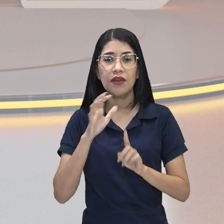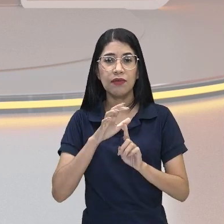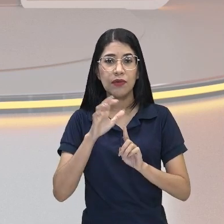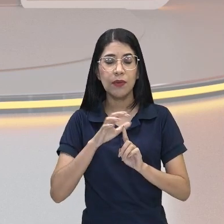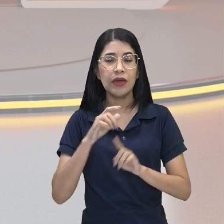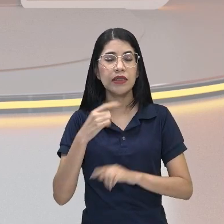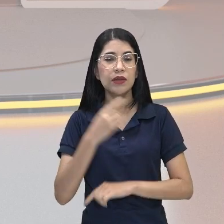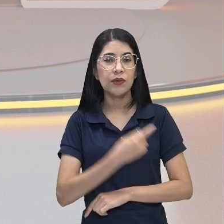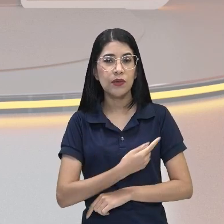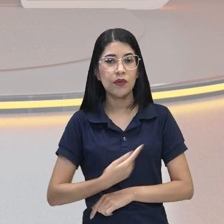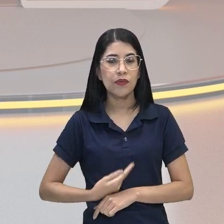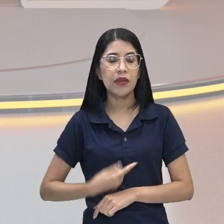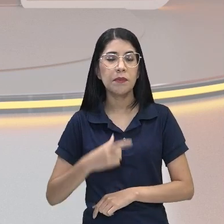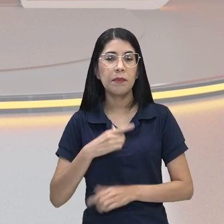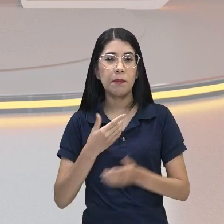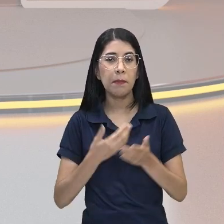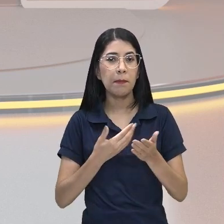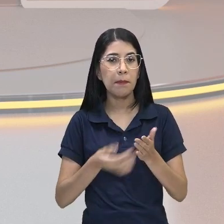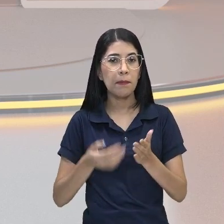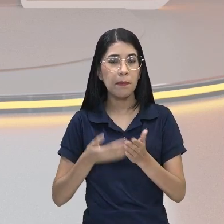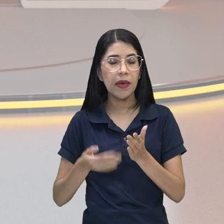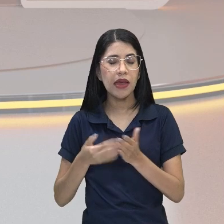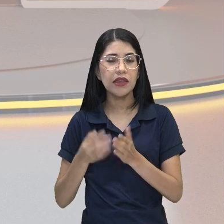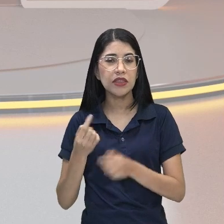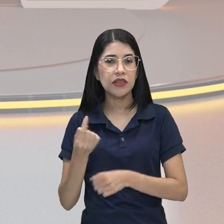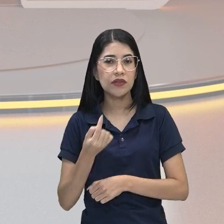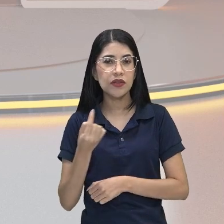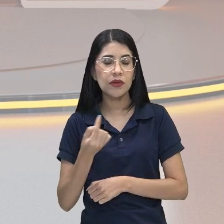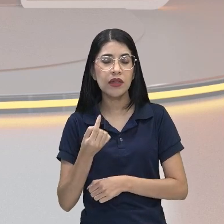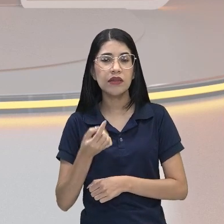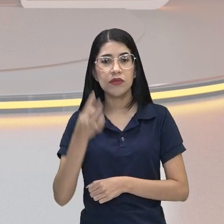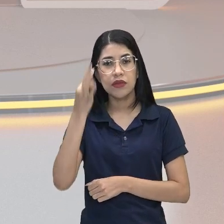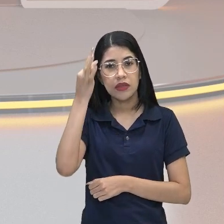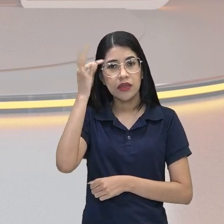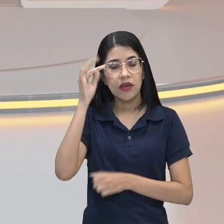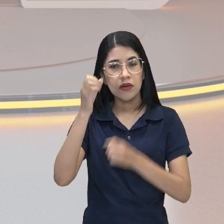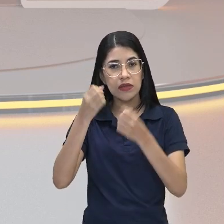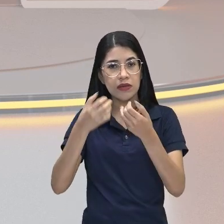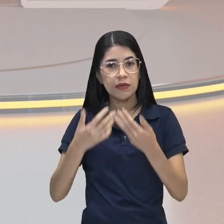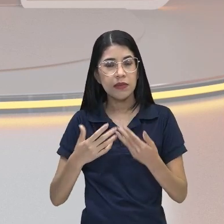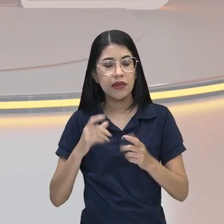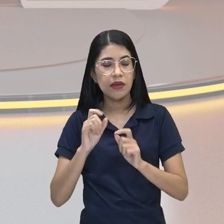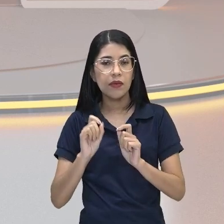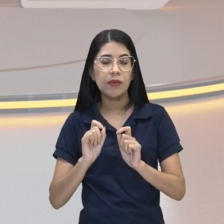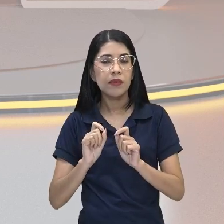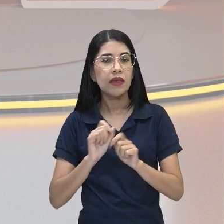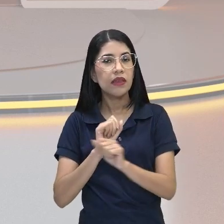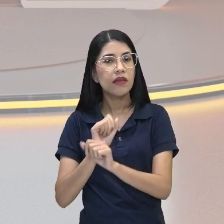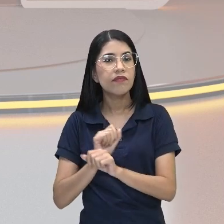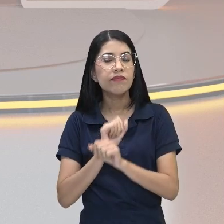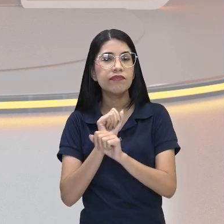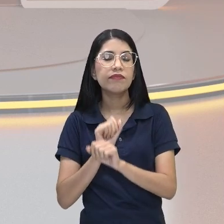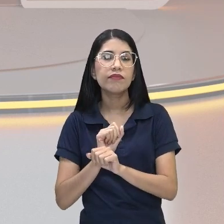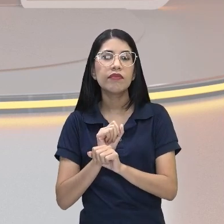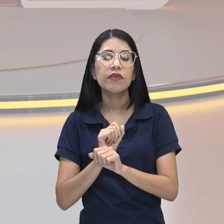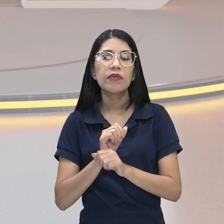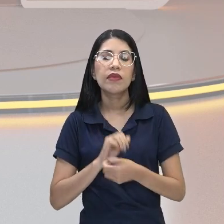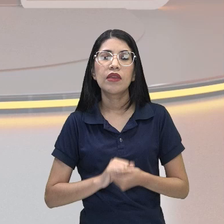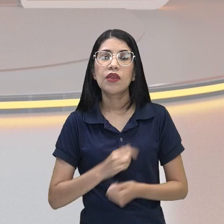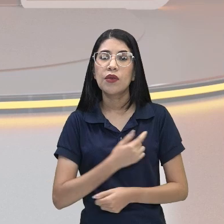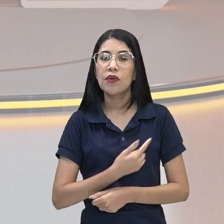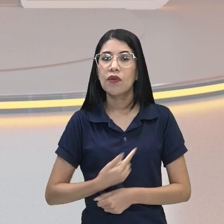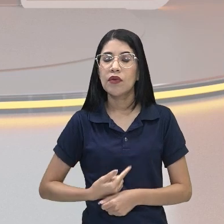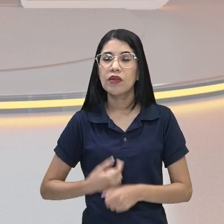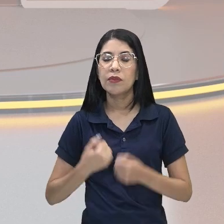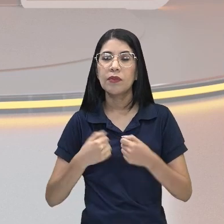liberdades individuais. Então, esse indivíduo, né, esse teórico, ele prega, né, defende que o Estado tenha